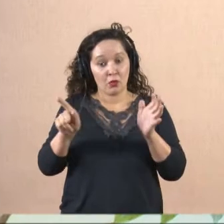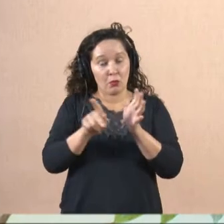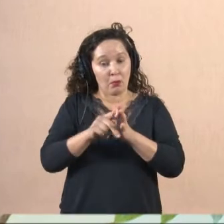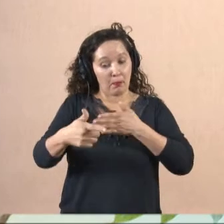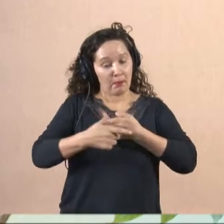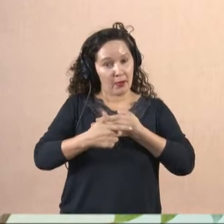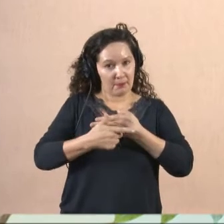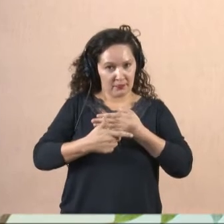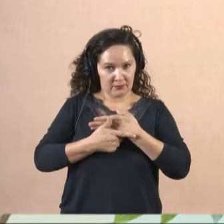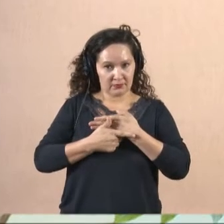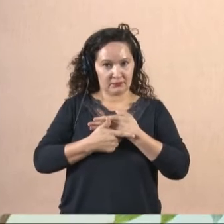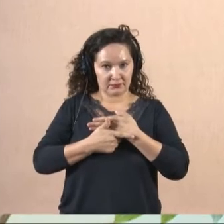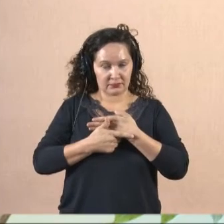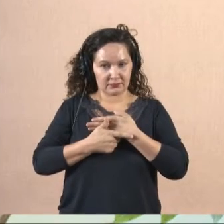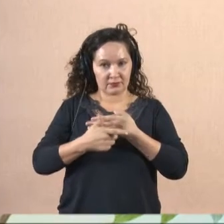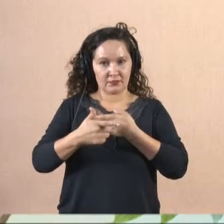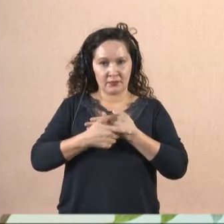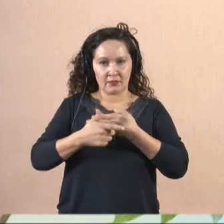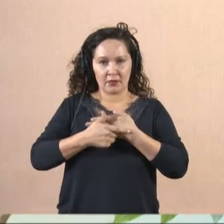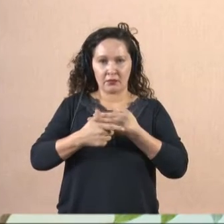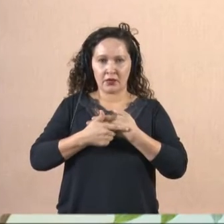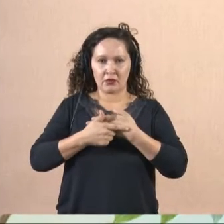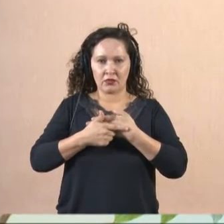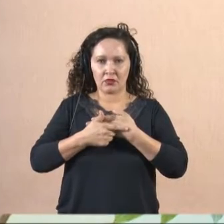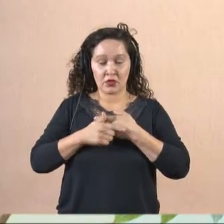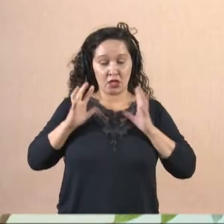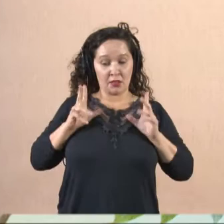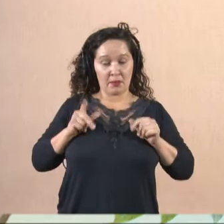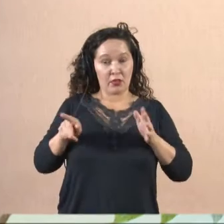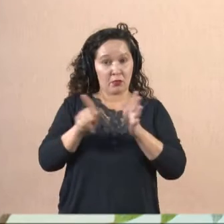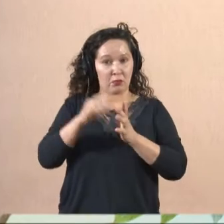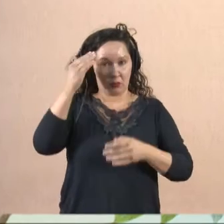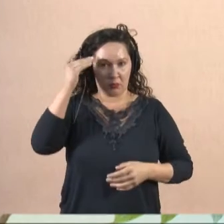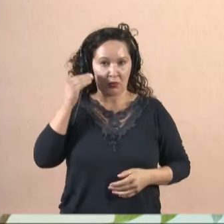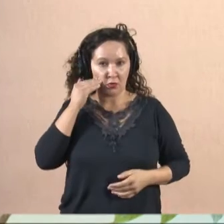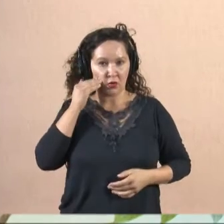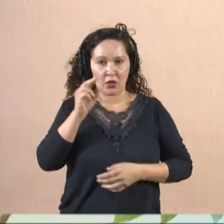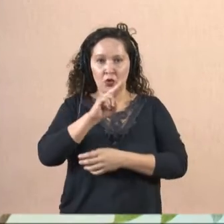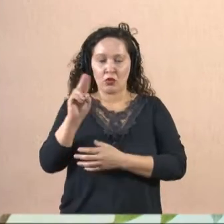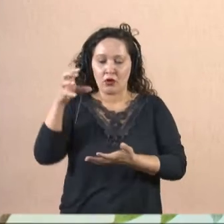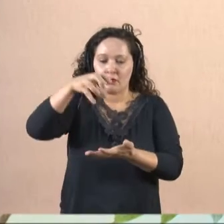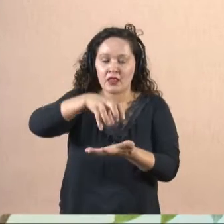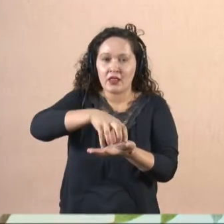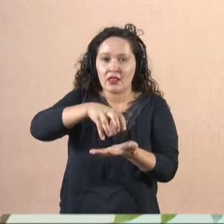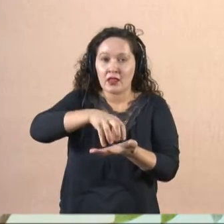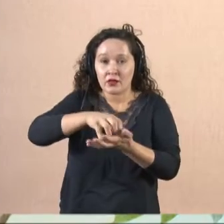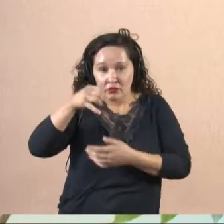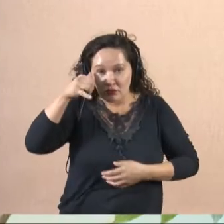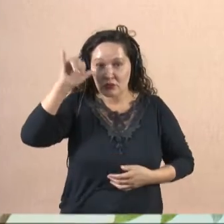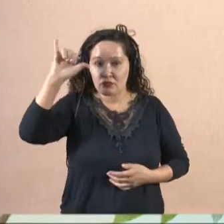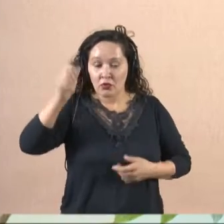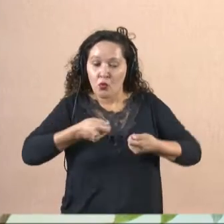o papel da autoridade sanitária da coreia e se chama o centro de